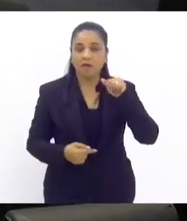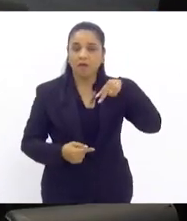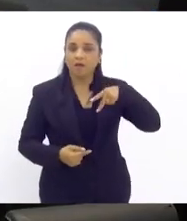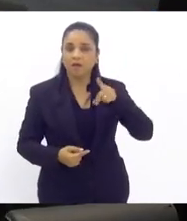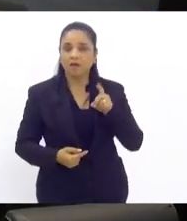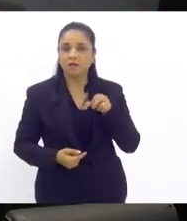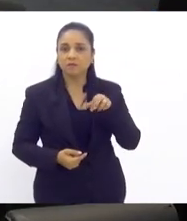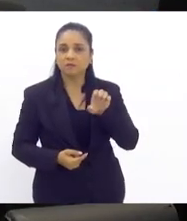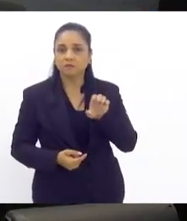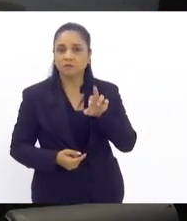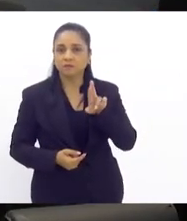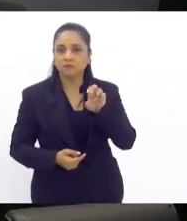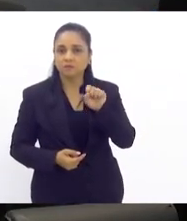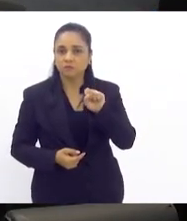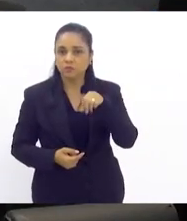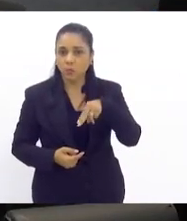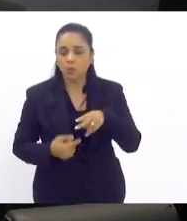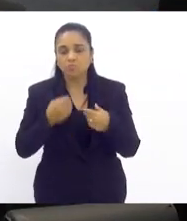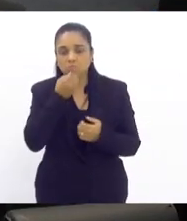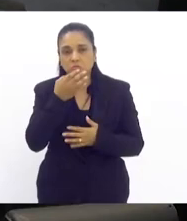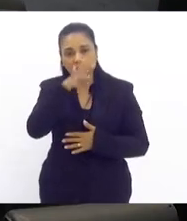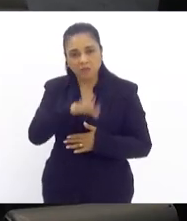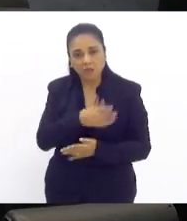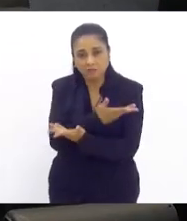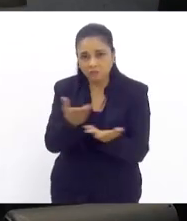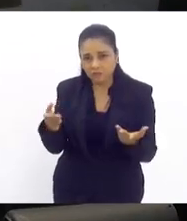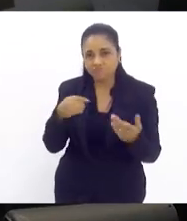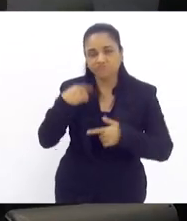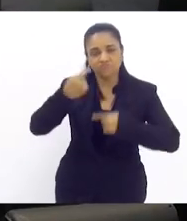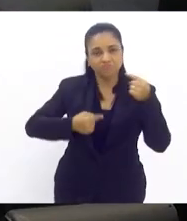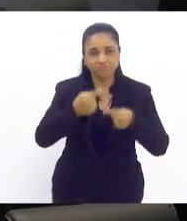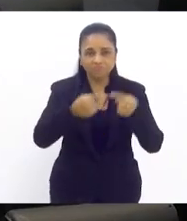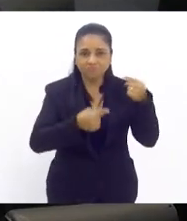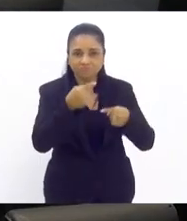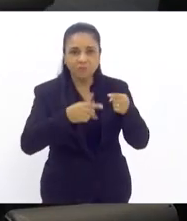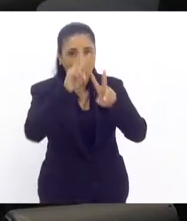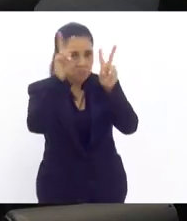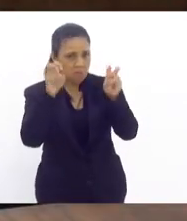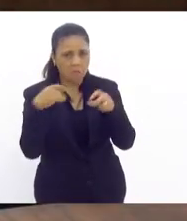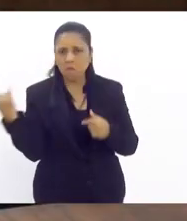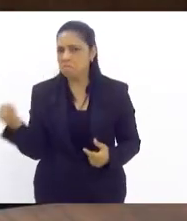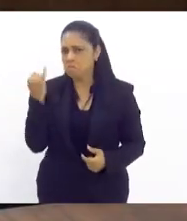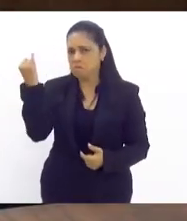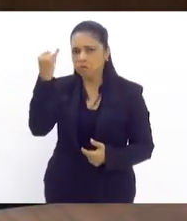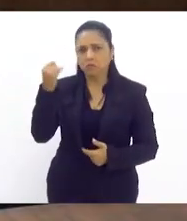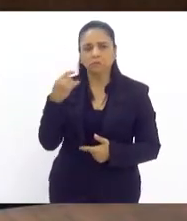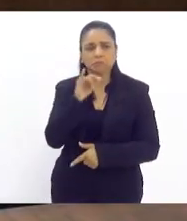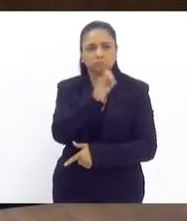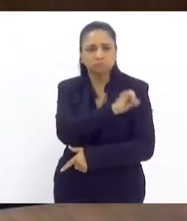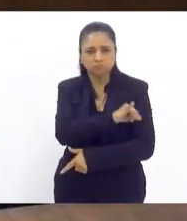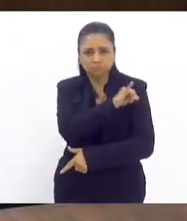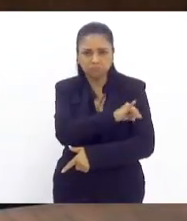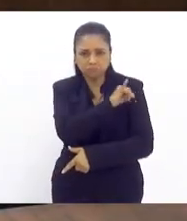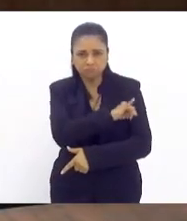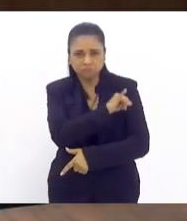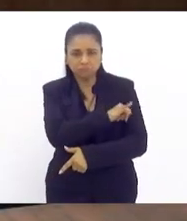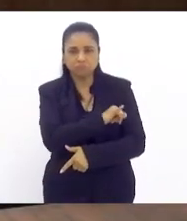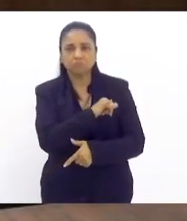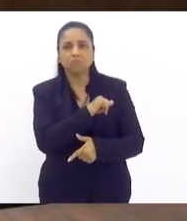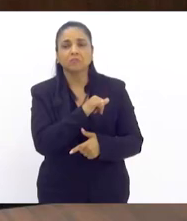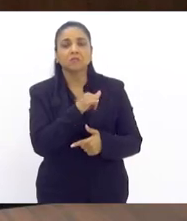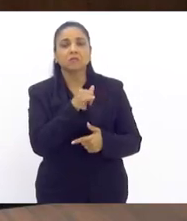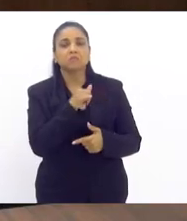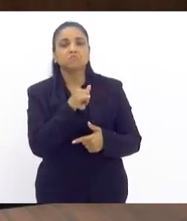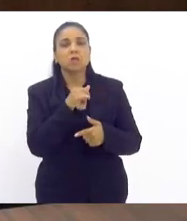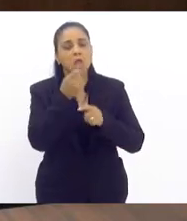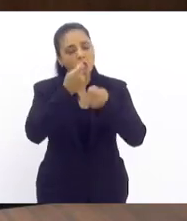Assembleia Legislativa. Presidente, estamos debatendo aqui um tema super importante aqui do Rio de Janeiro, né, que trata sobre